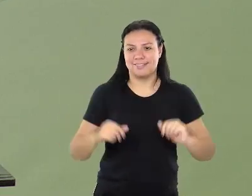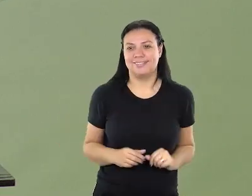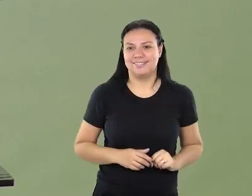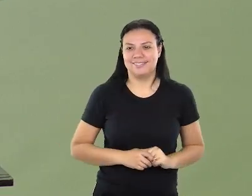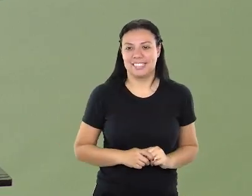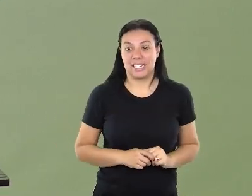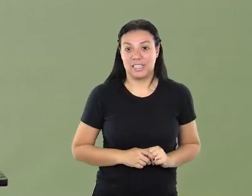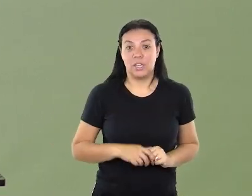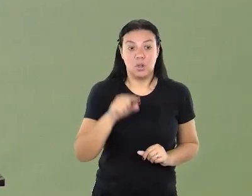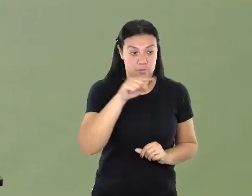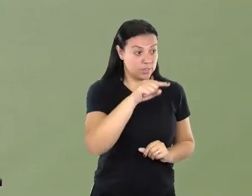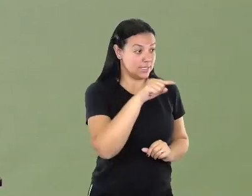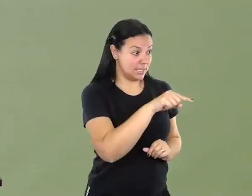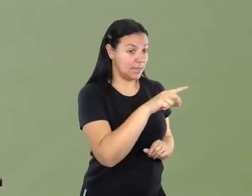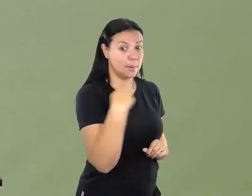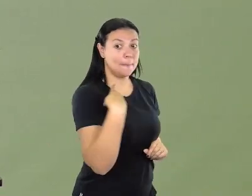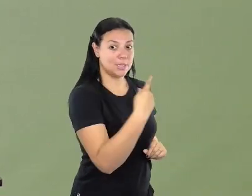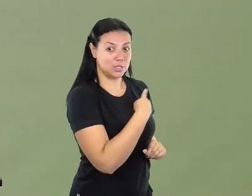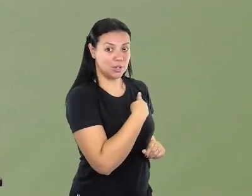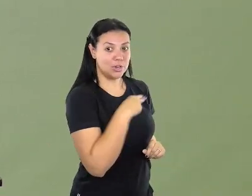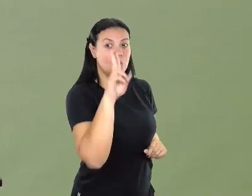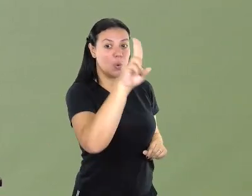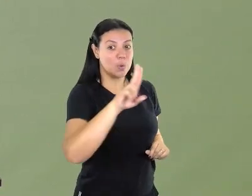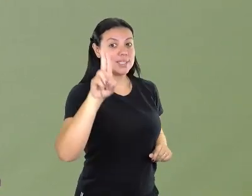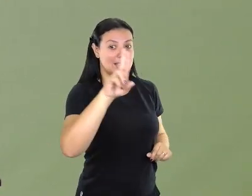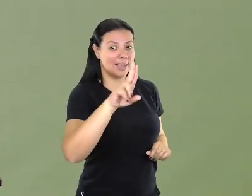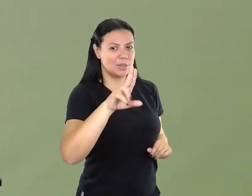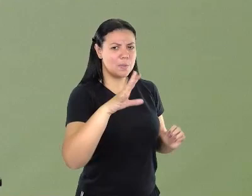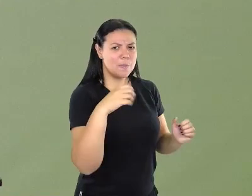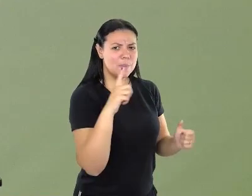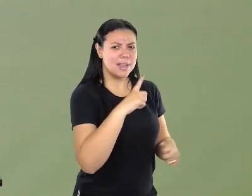Você vai ser usado ainda para ganhar muitas pessoas para Jesus.